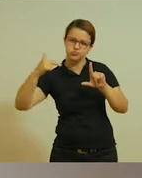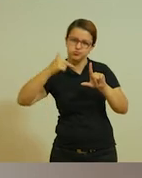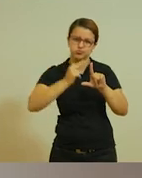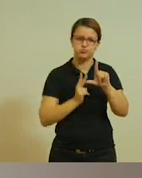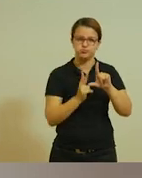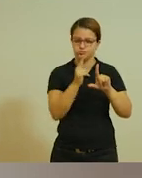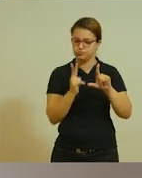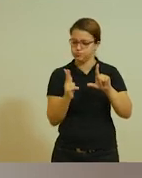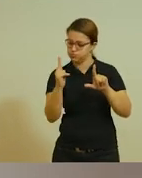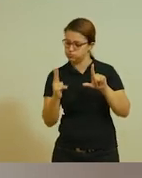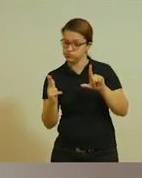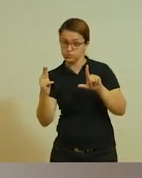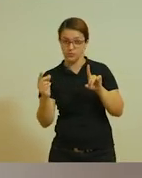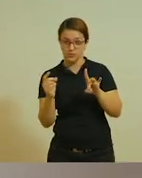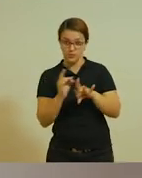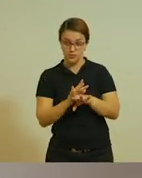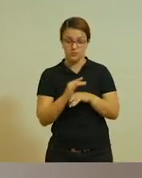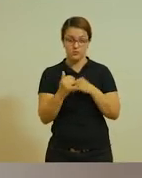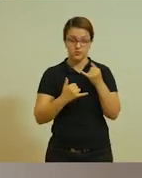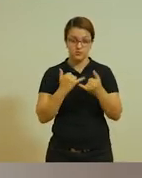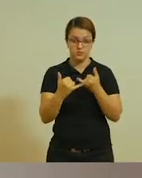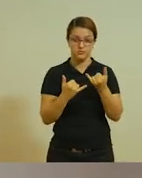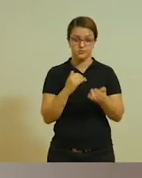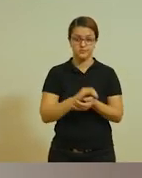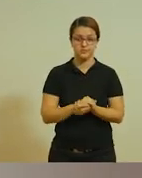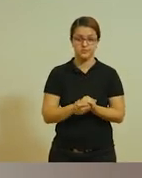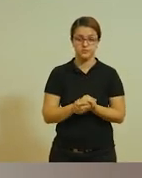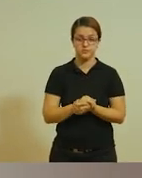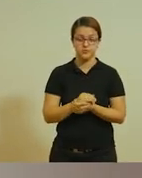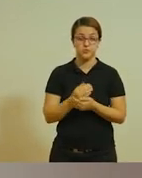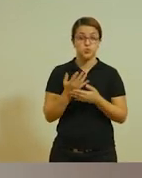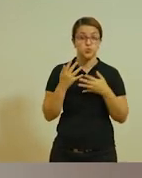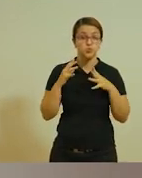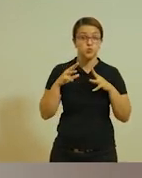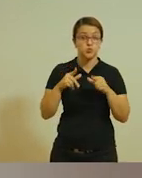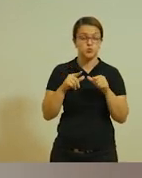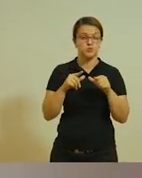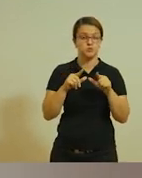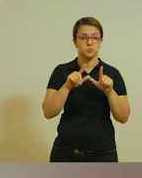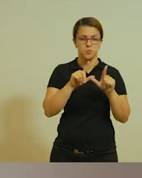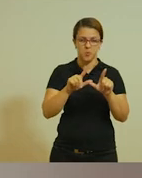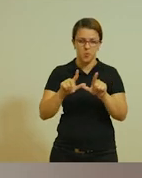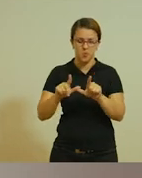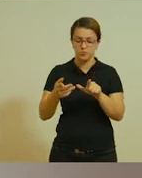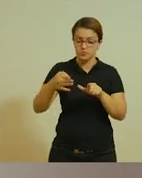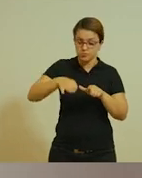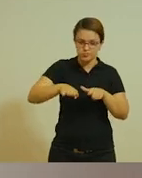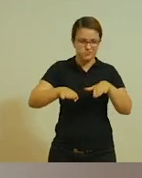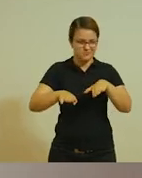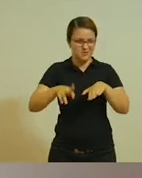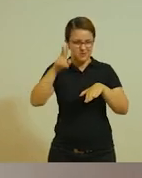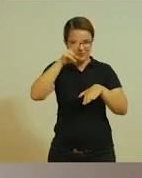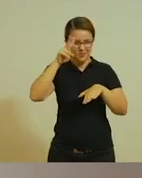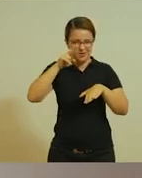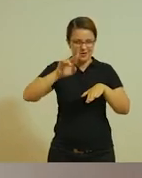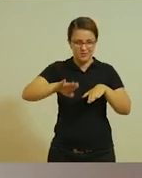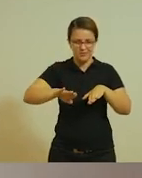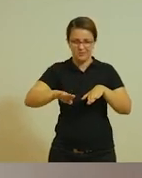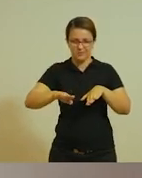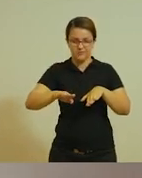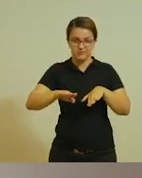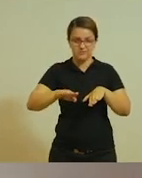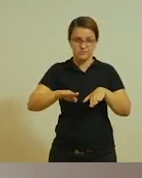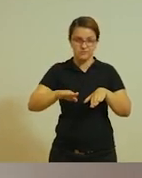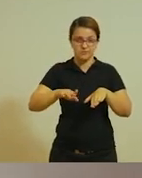já vai ter o joguinho pronto. Você vai ter os quadradinhos, você vai colocá-los todos virados para baixo. E é como um jogo da